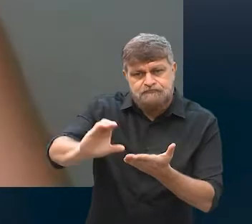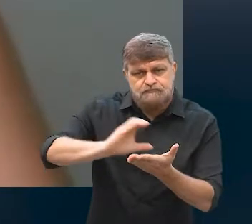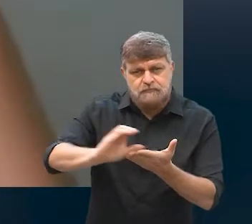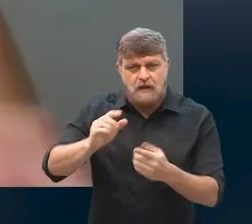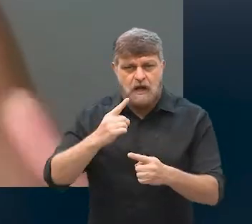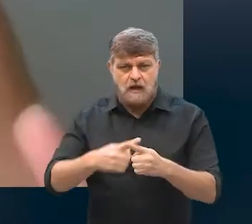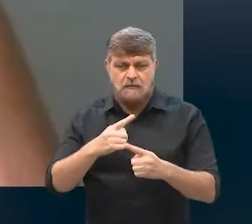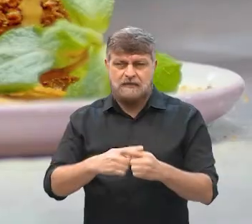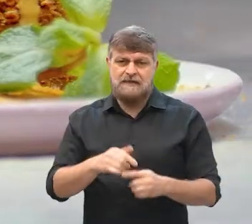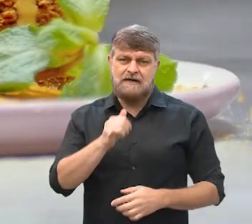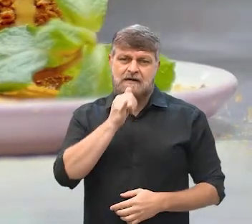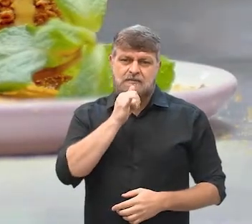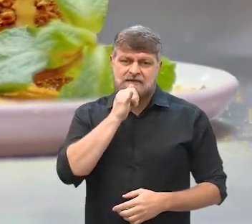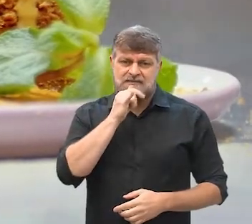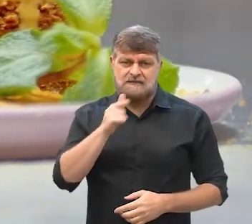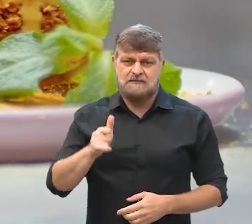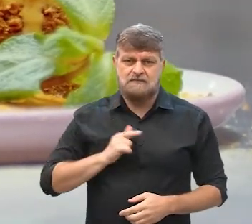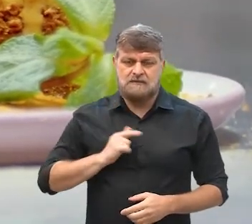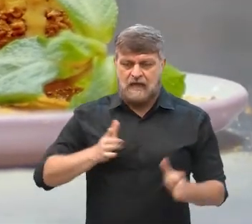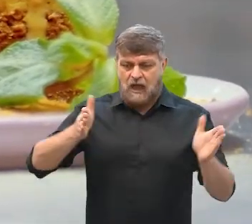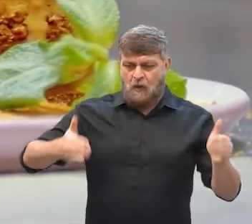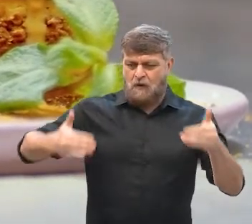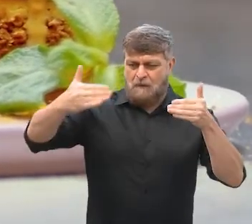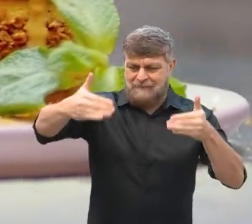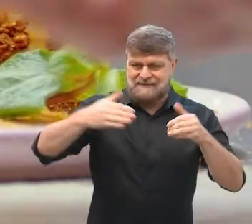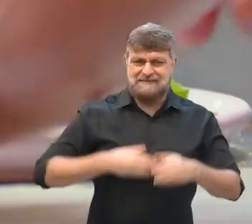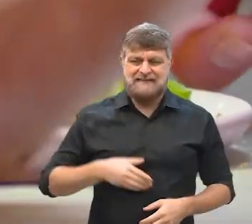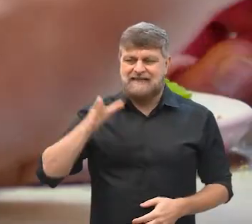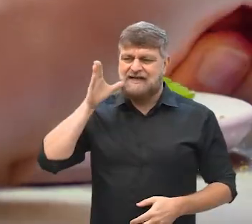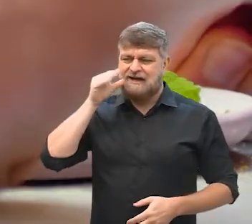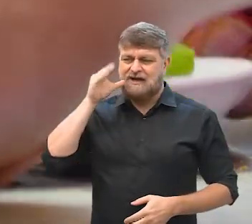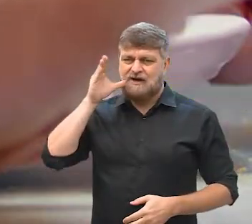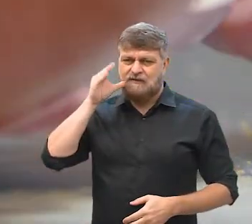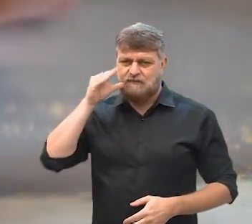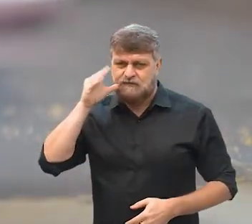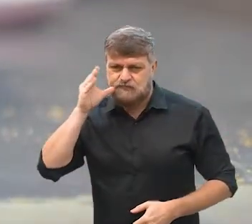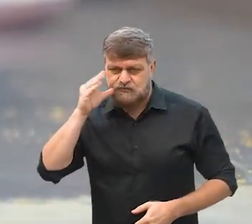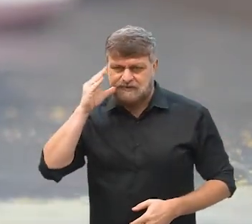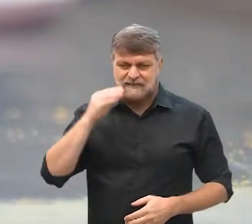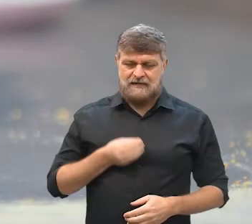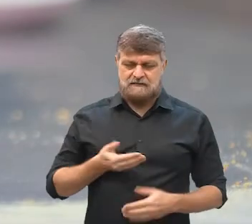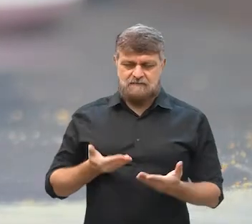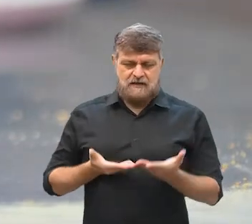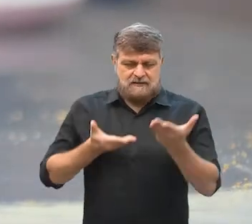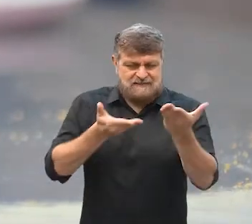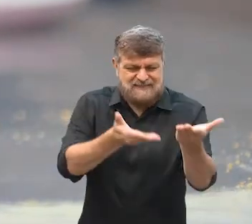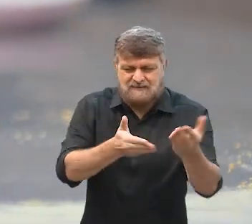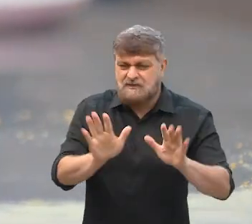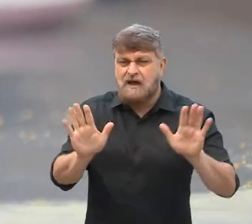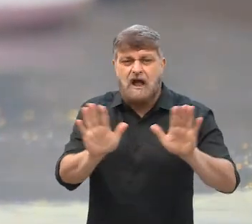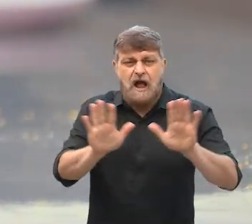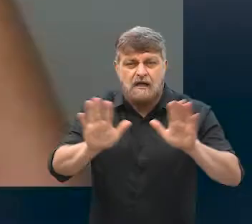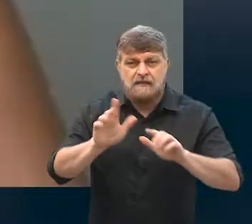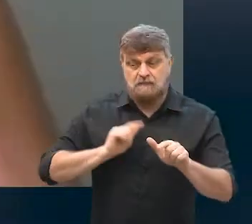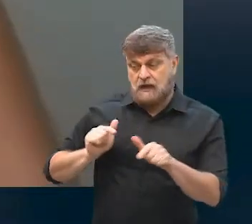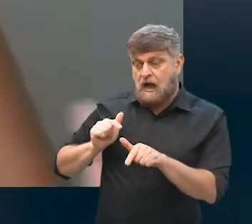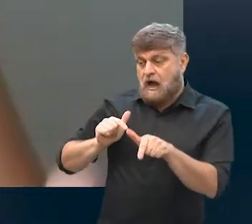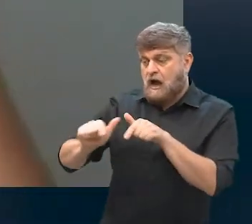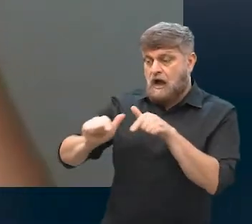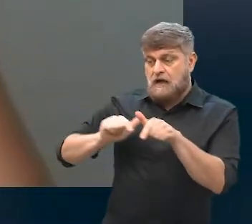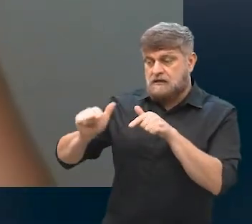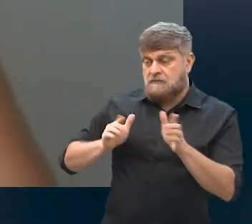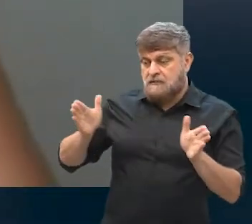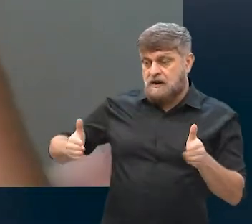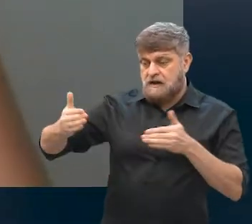um investimento, por exemplo, com um salão, com equipe que vai fazer o serviço. Você pode trabalhar somente